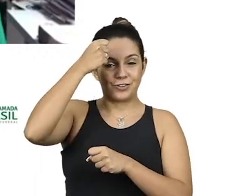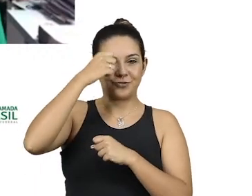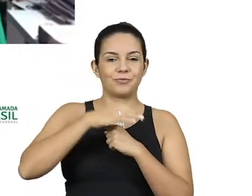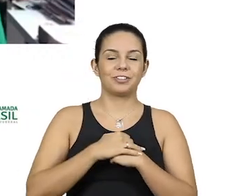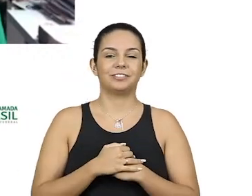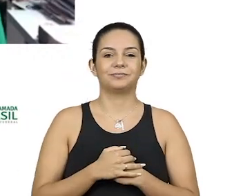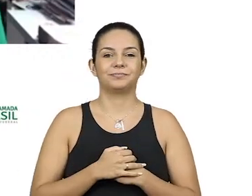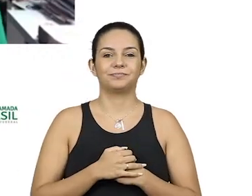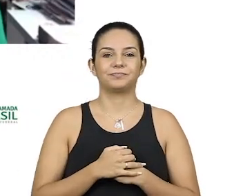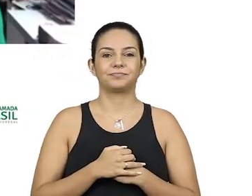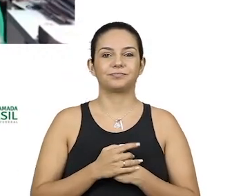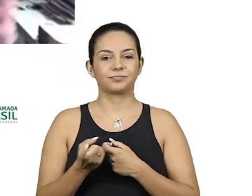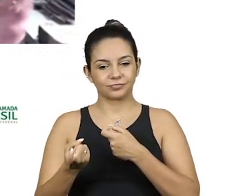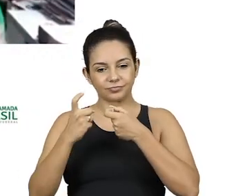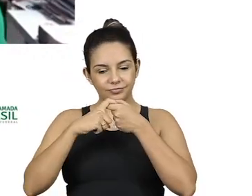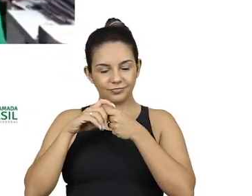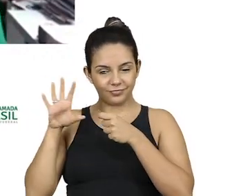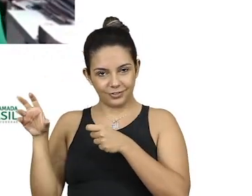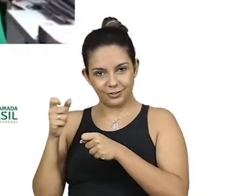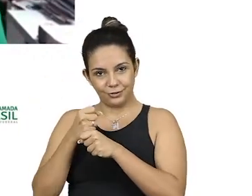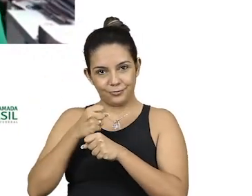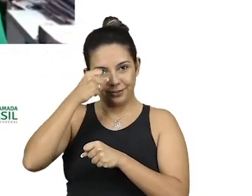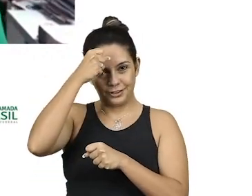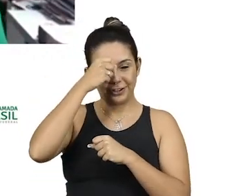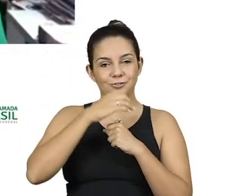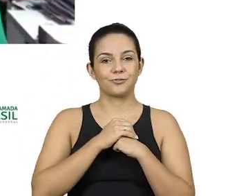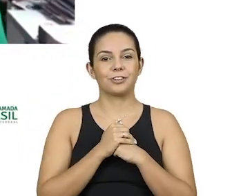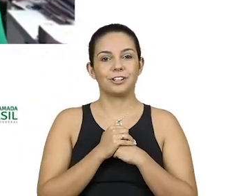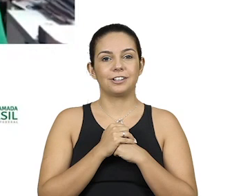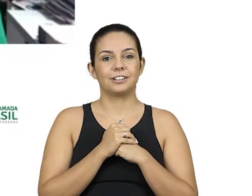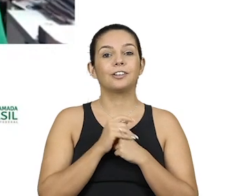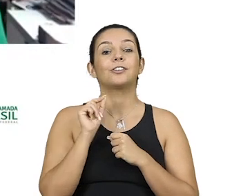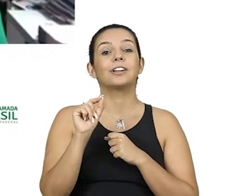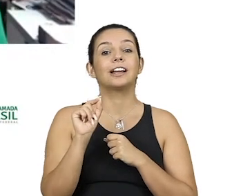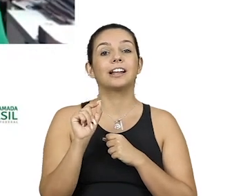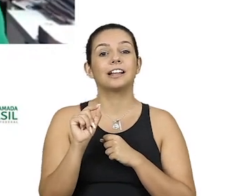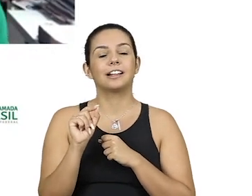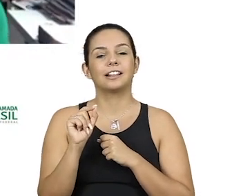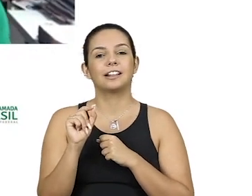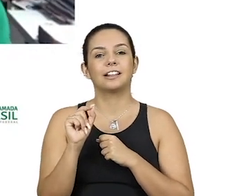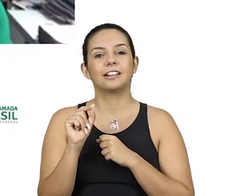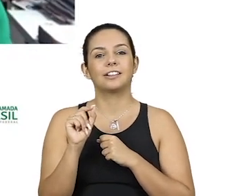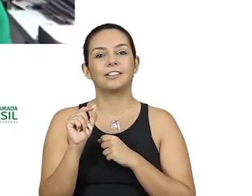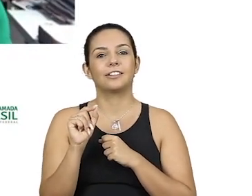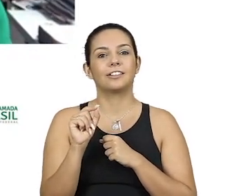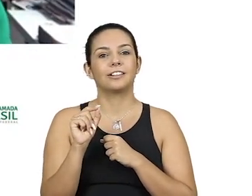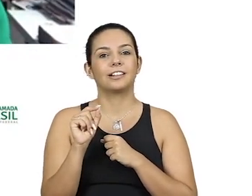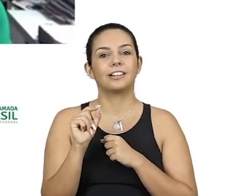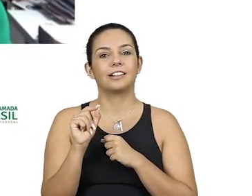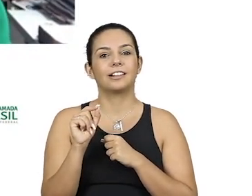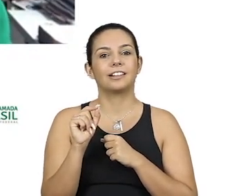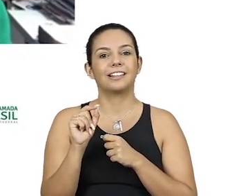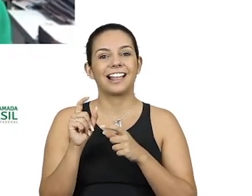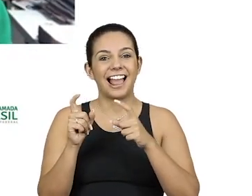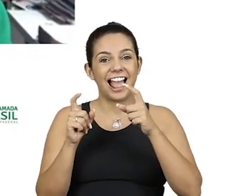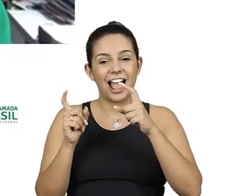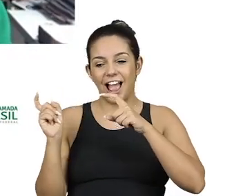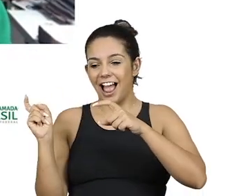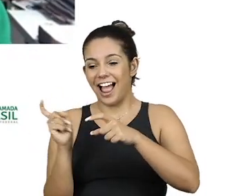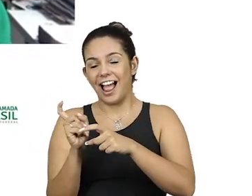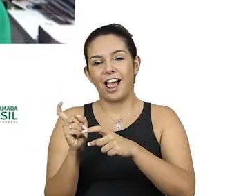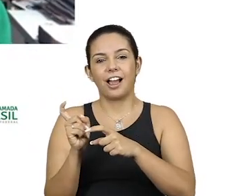guarda-chuva. Voltou para buscar o guarda-chuva. O quê? Enganchou a alça